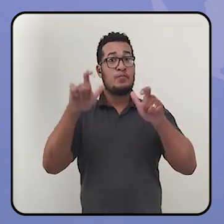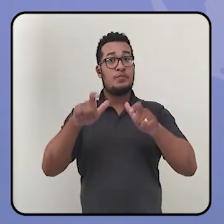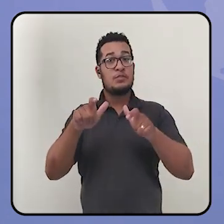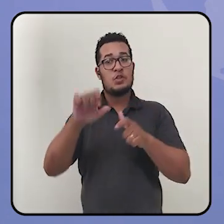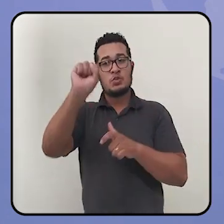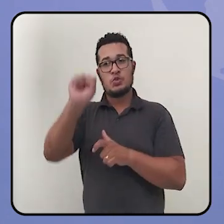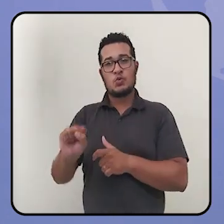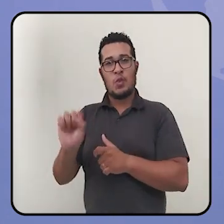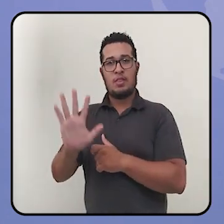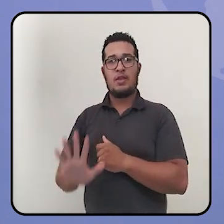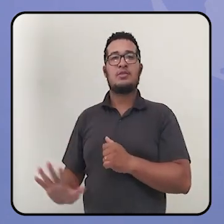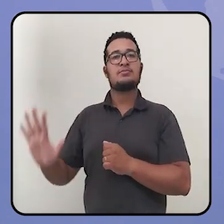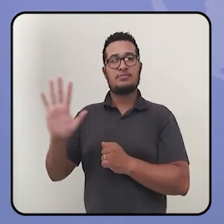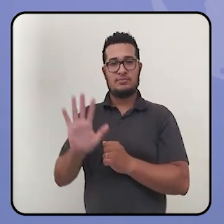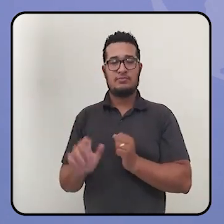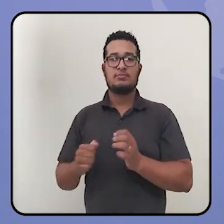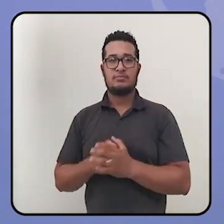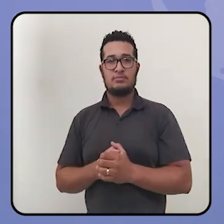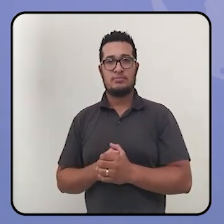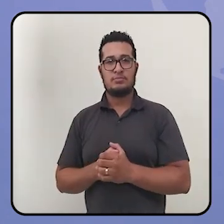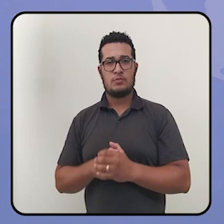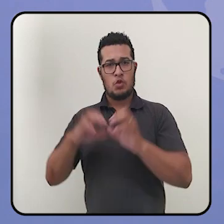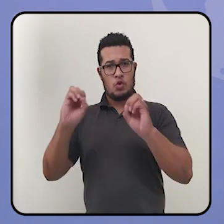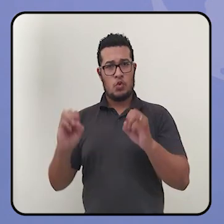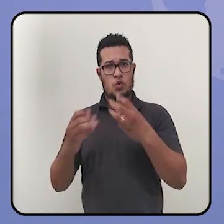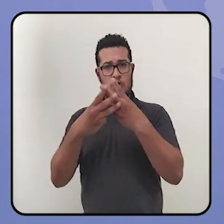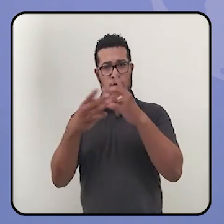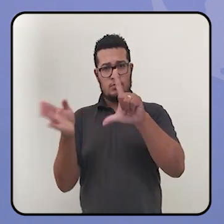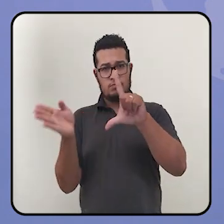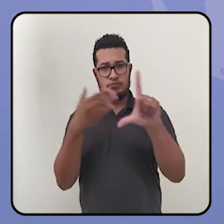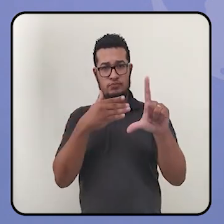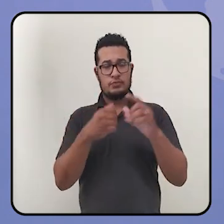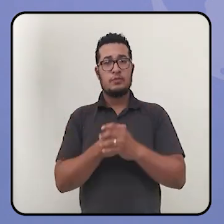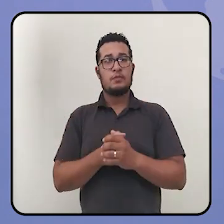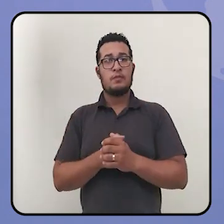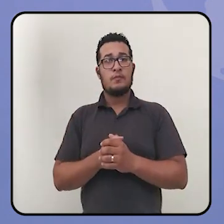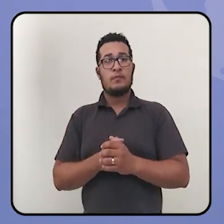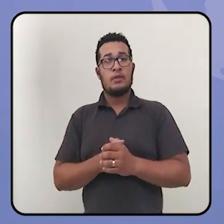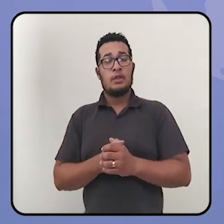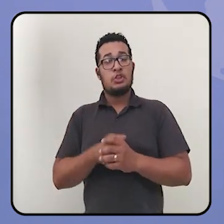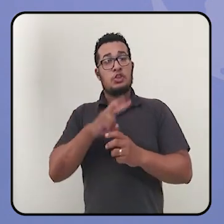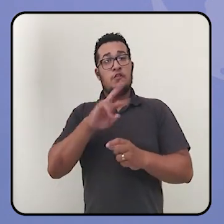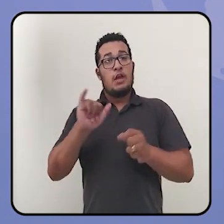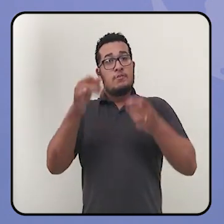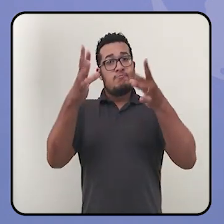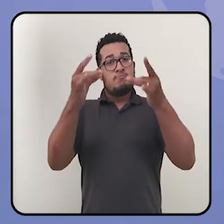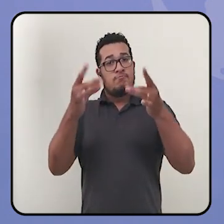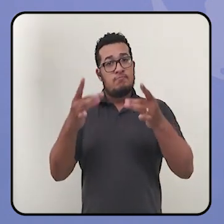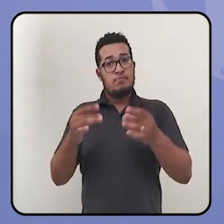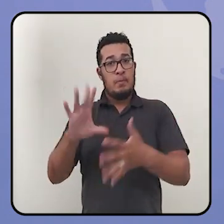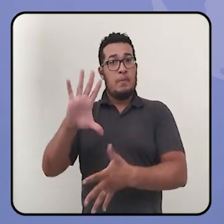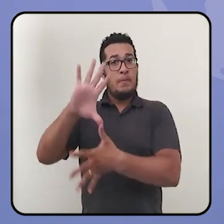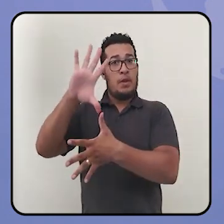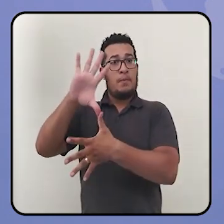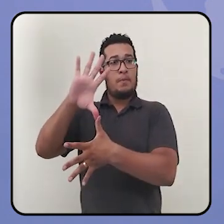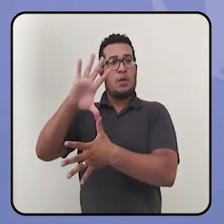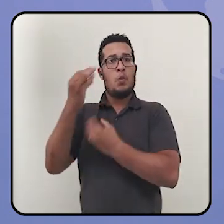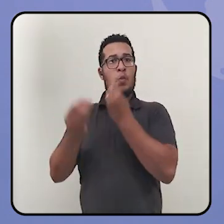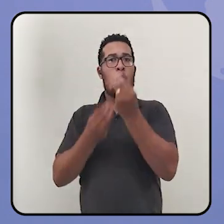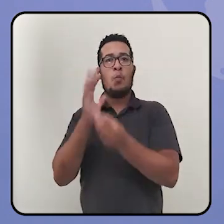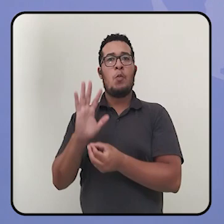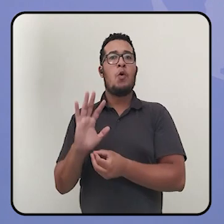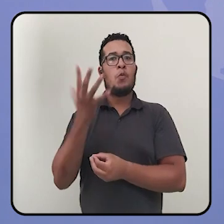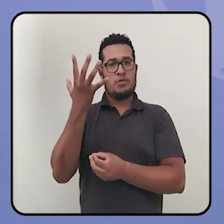da América. O maior parque é o Parque Serra da Capivara e é um parque onde tem inúmeras pinturas rupestres. A